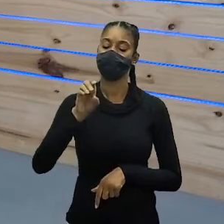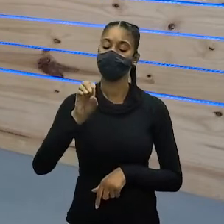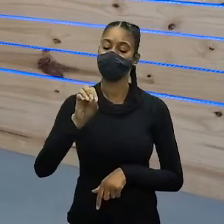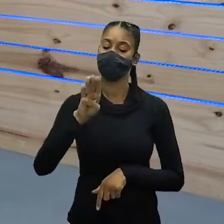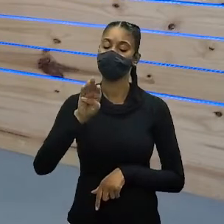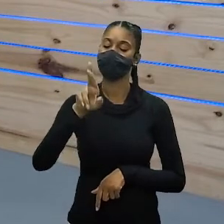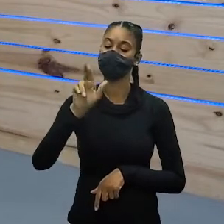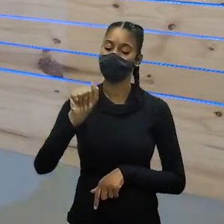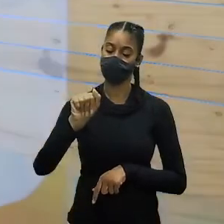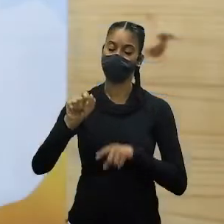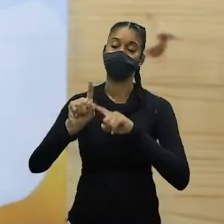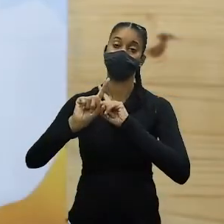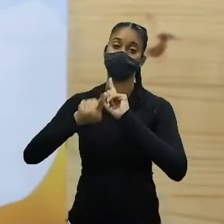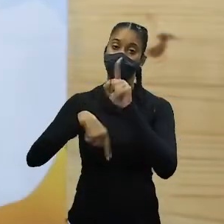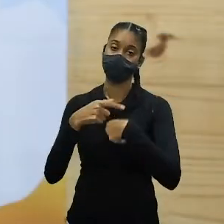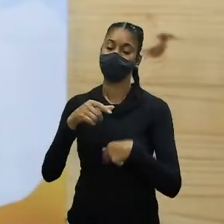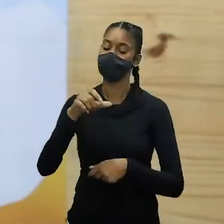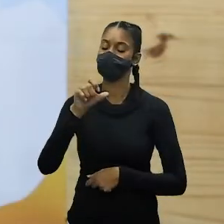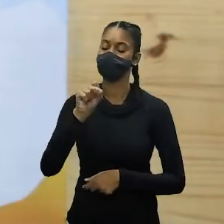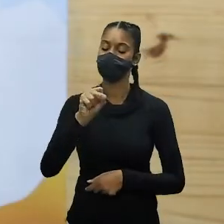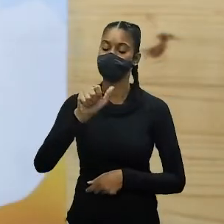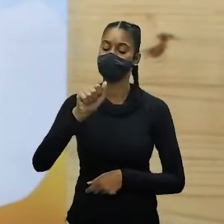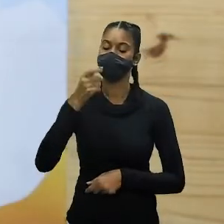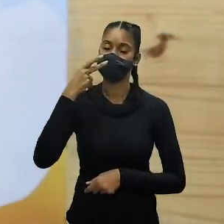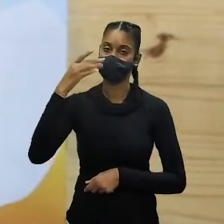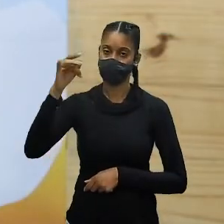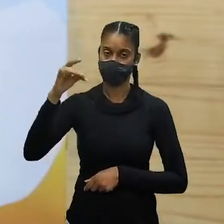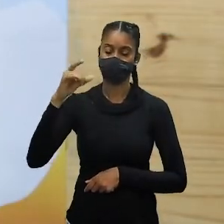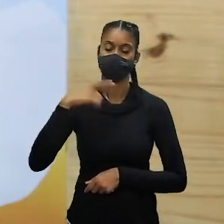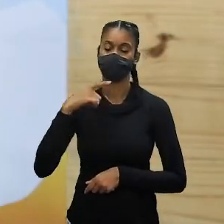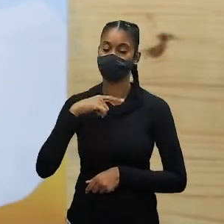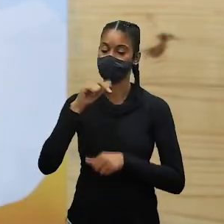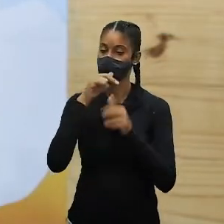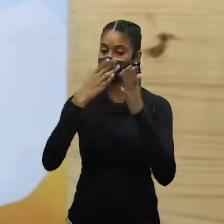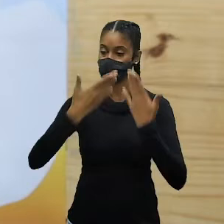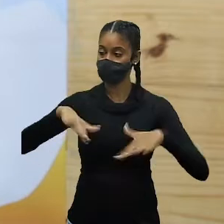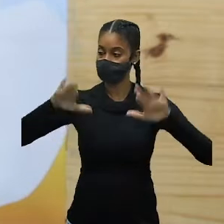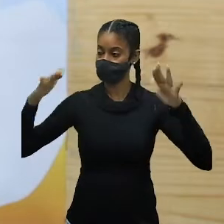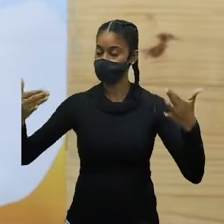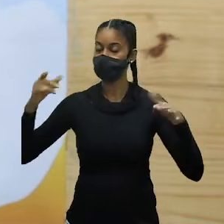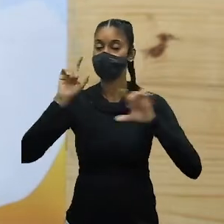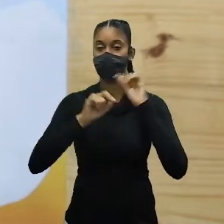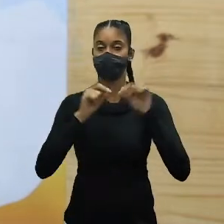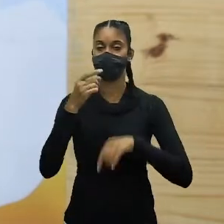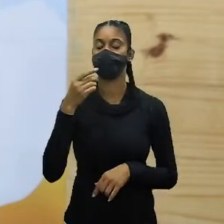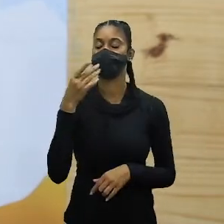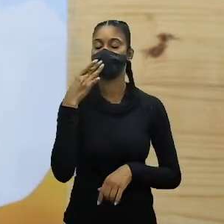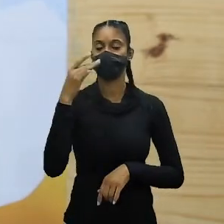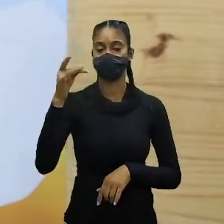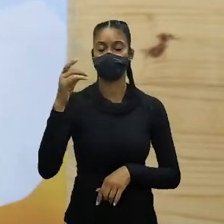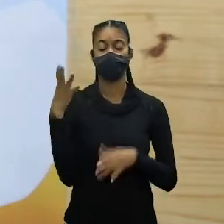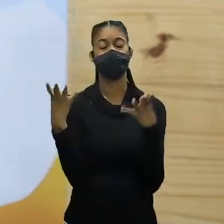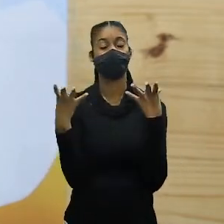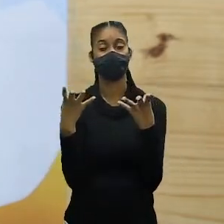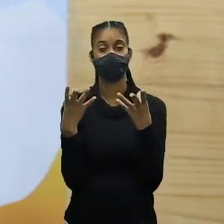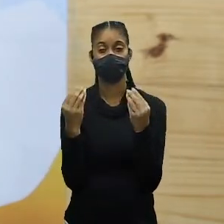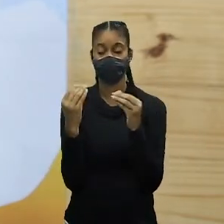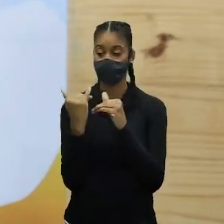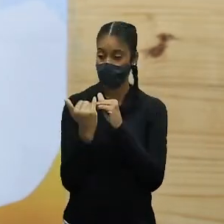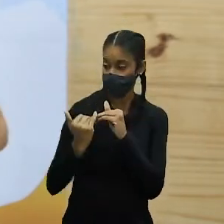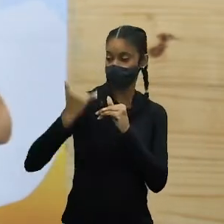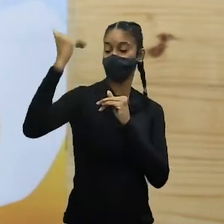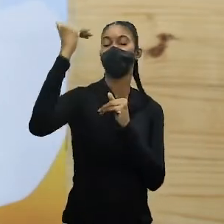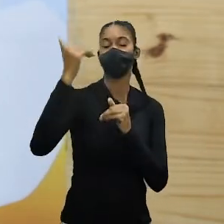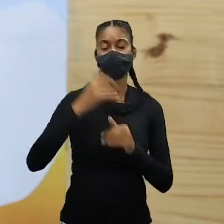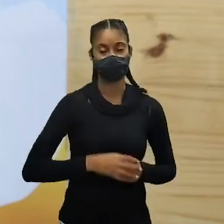a água salgada. Nos oceanos, nos mares, nós estamos falando da água salgada, um teor de sal